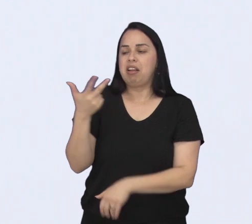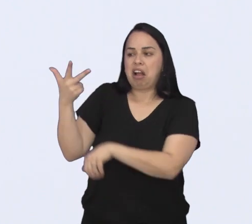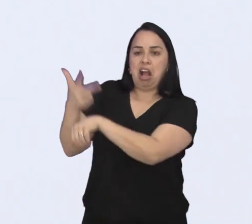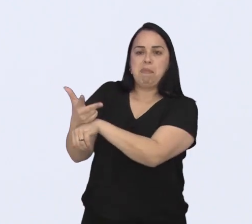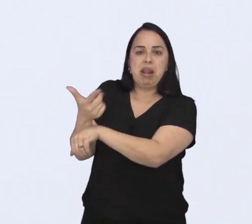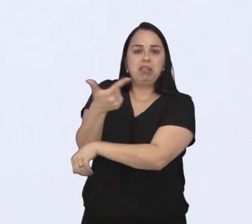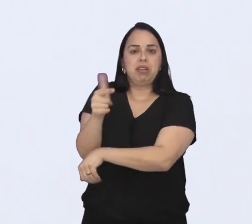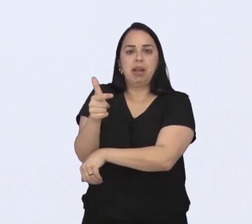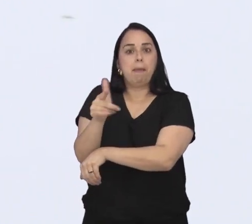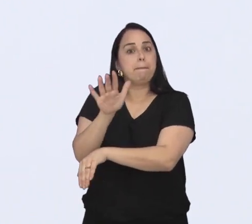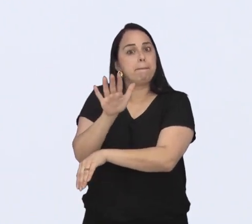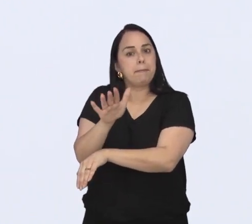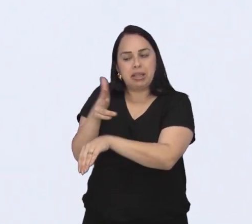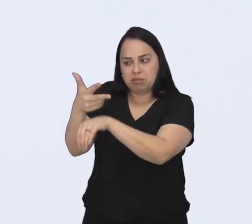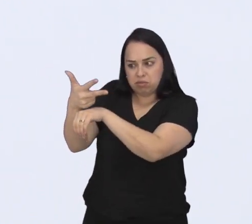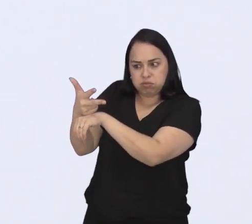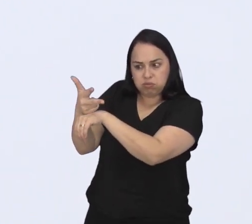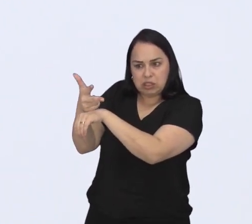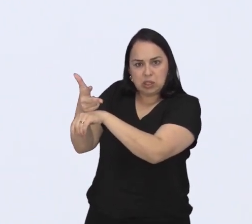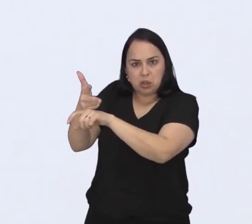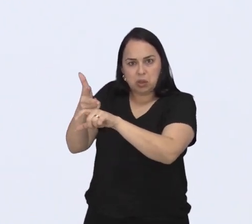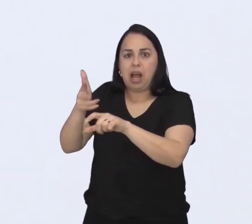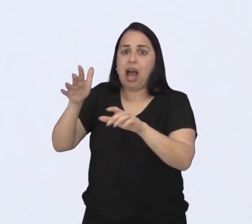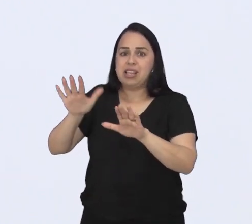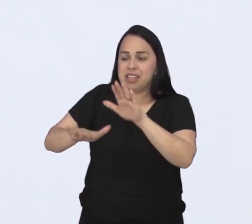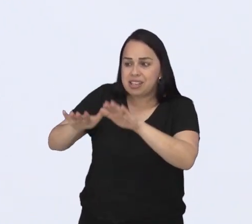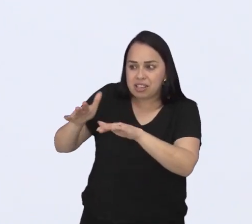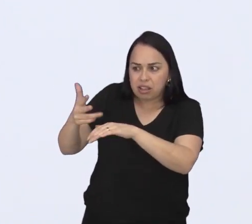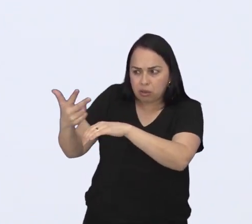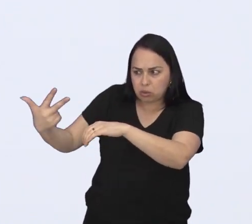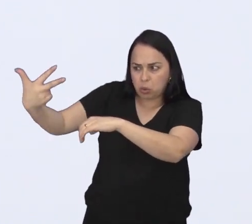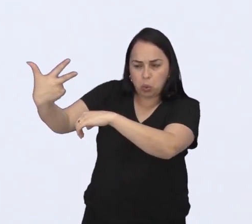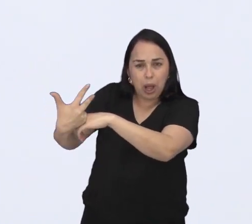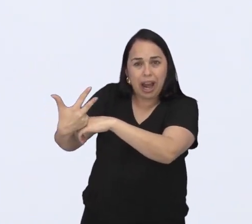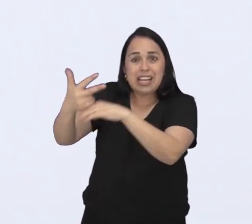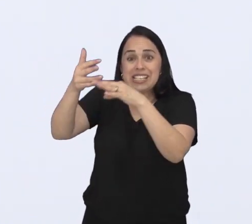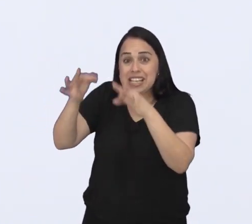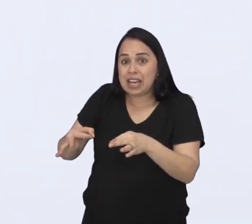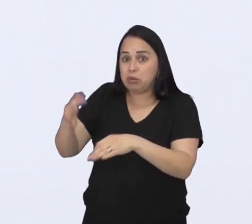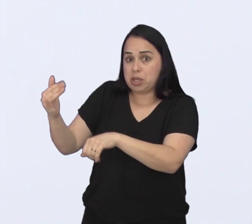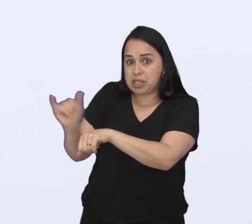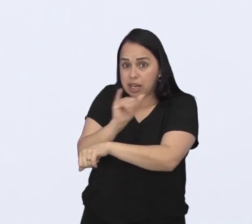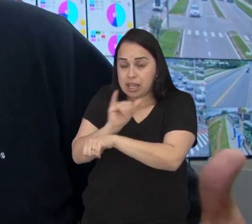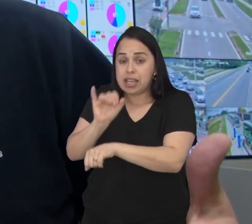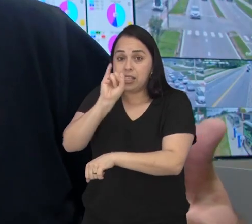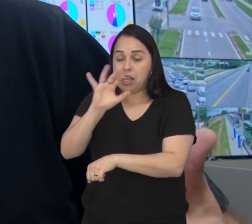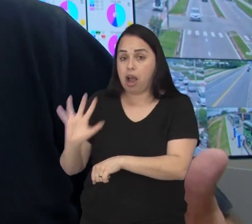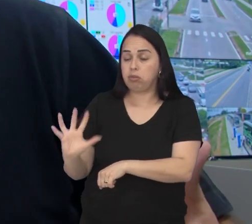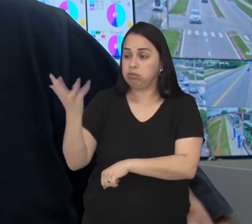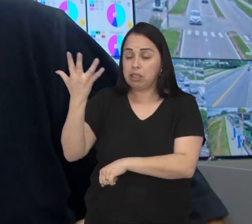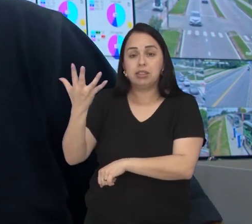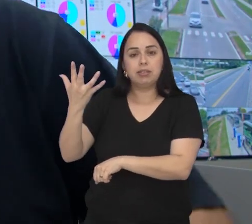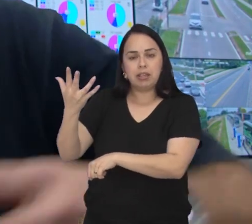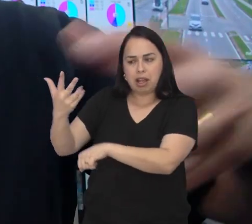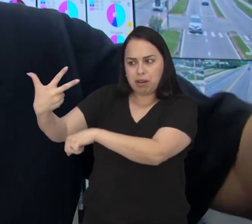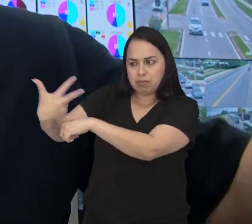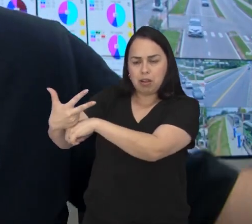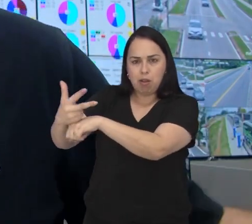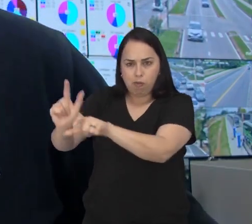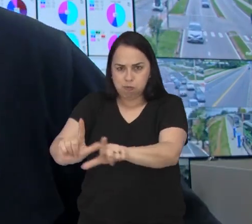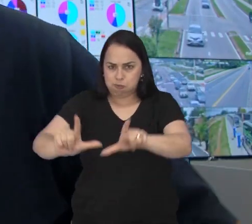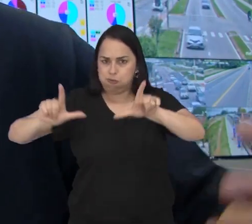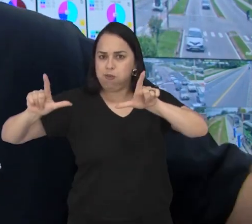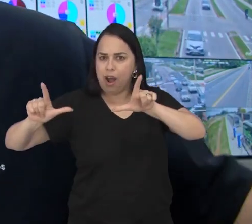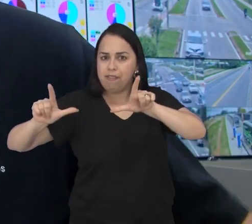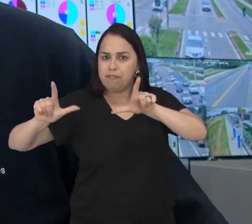aqui em frente. Mas essa câmera em frente, muitas das vezes, ela não é necessária estar ali. Ela está num local mais estratégico. Se caso acontecer alguma coisa aqui, ela